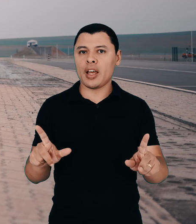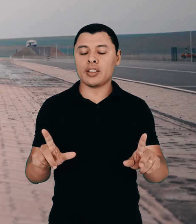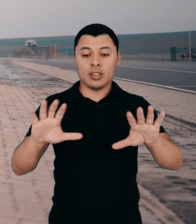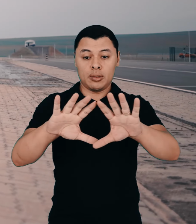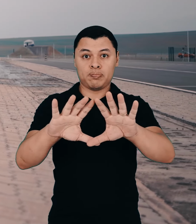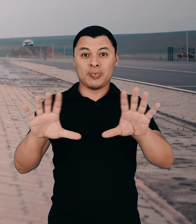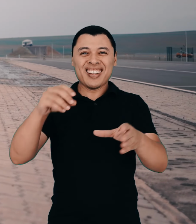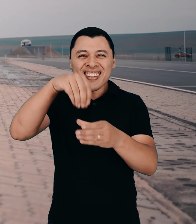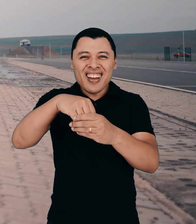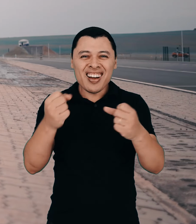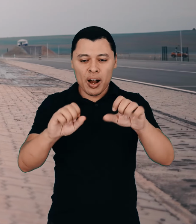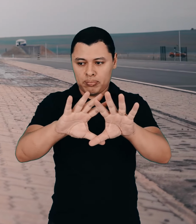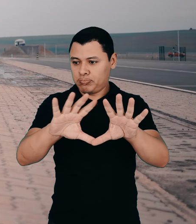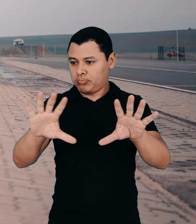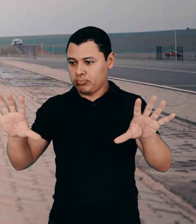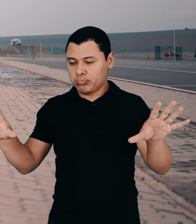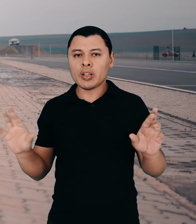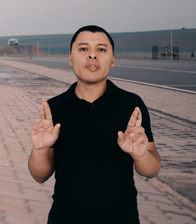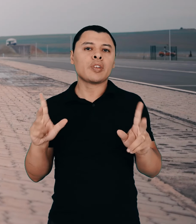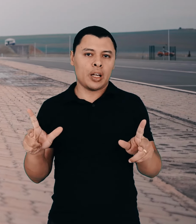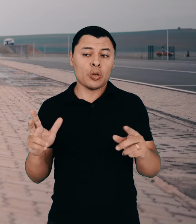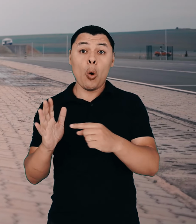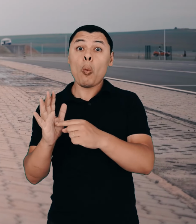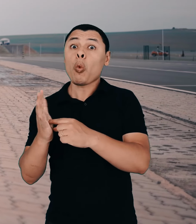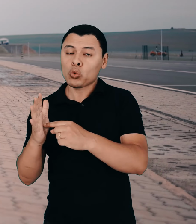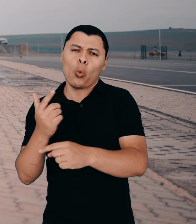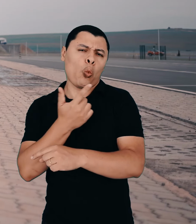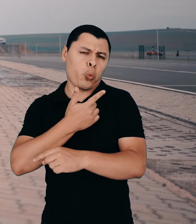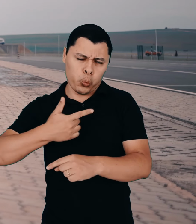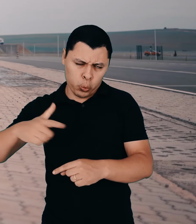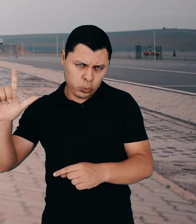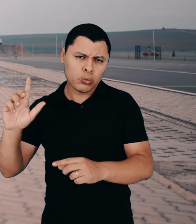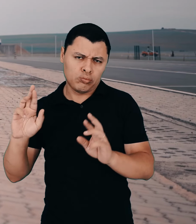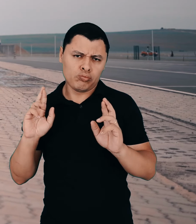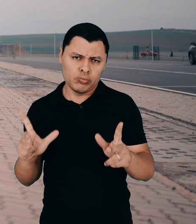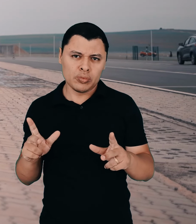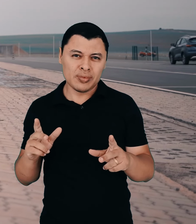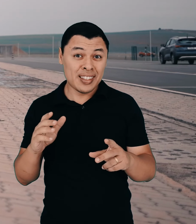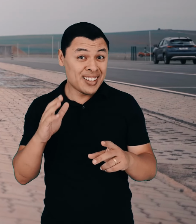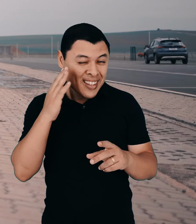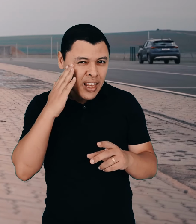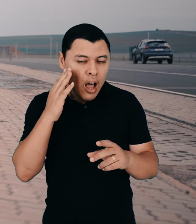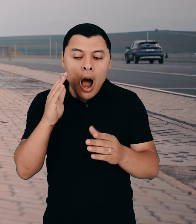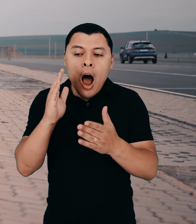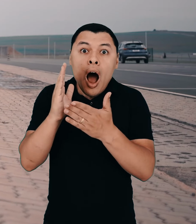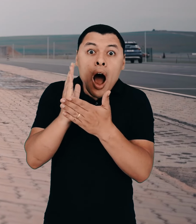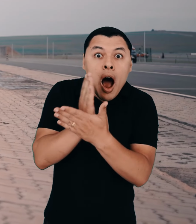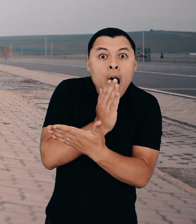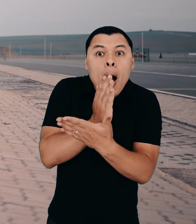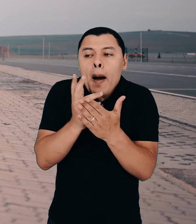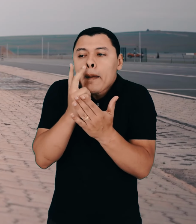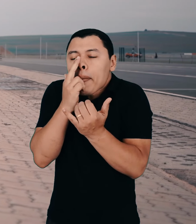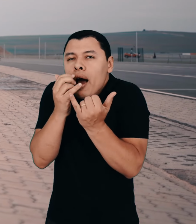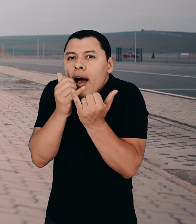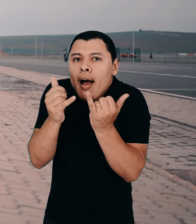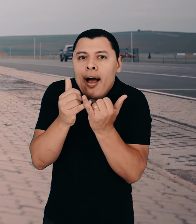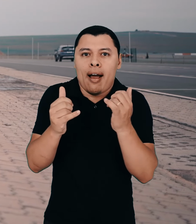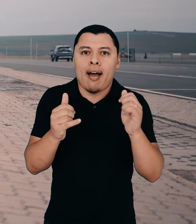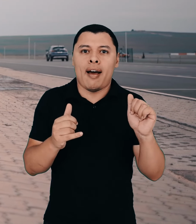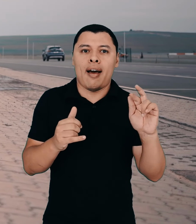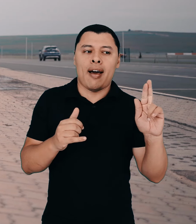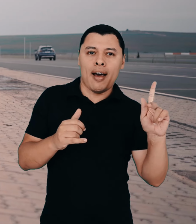completamente diferente, lógico, parte de motor também sem dúvida nenhuma é outro, então tudo mudou. Só que é difícil das pessoas não verem